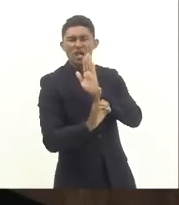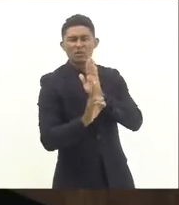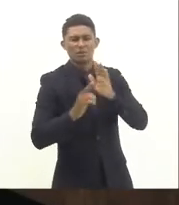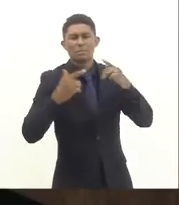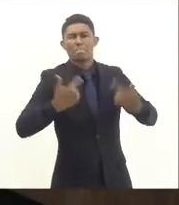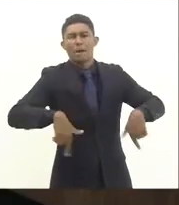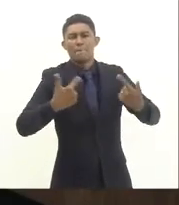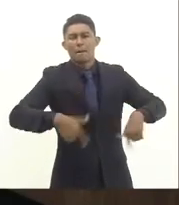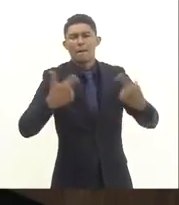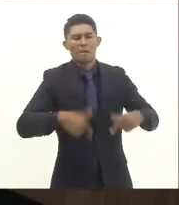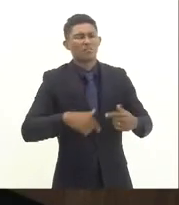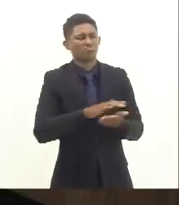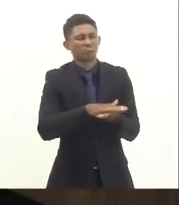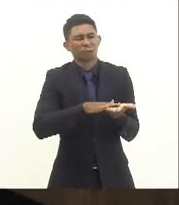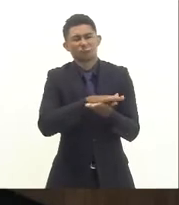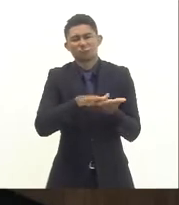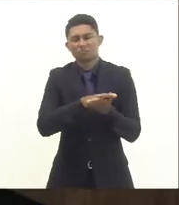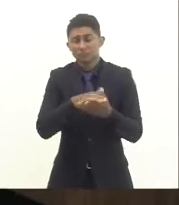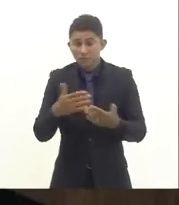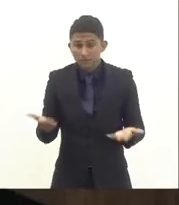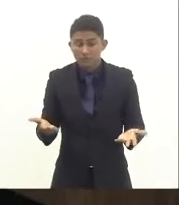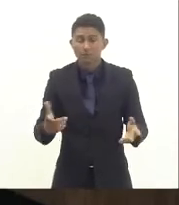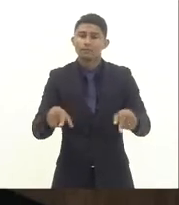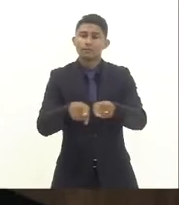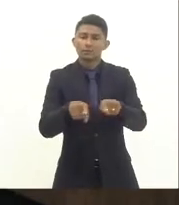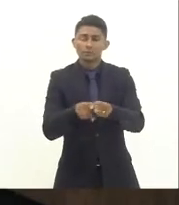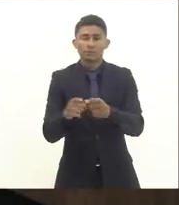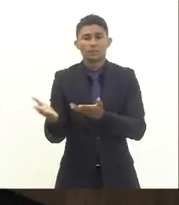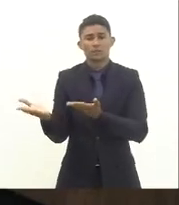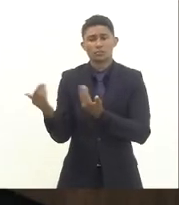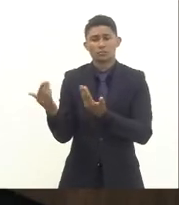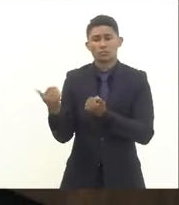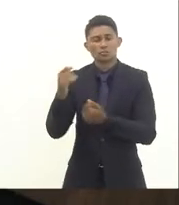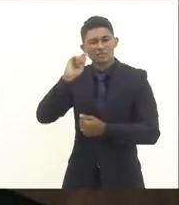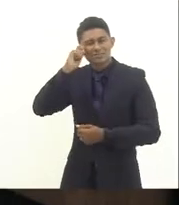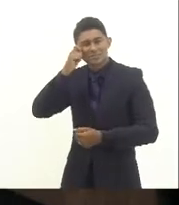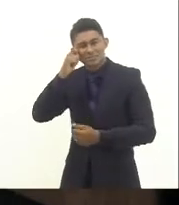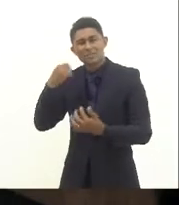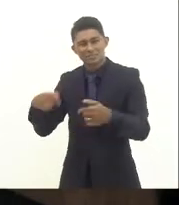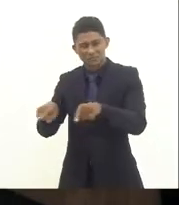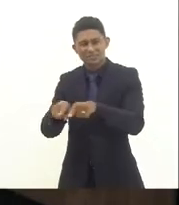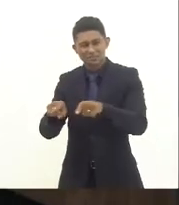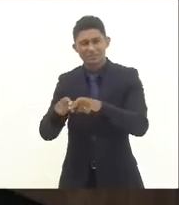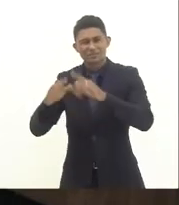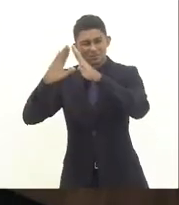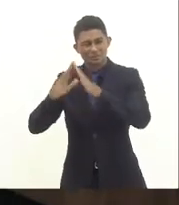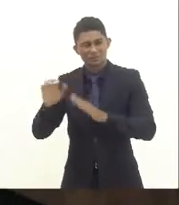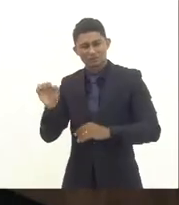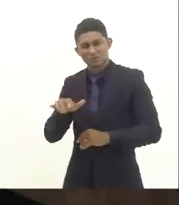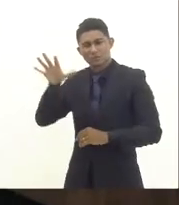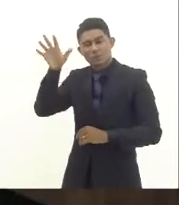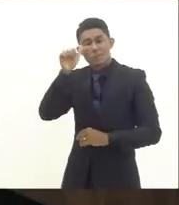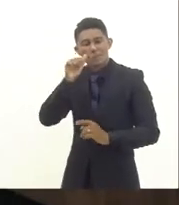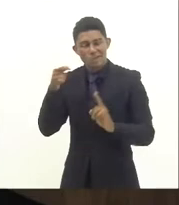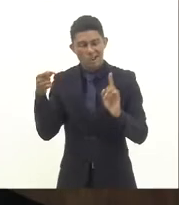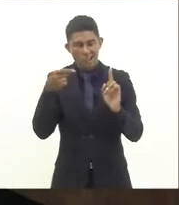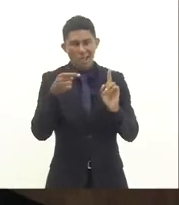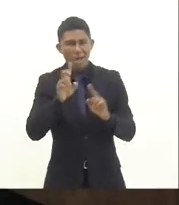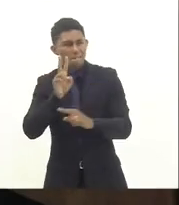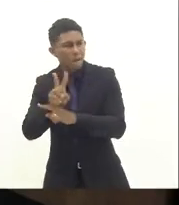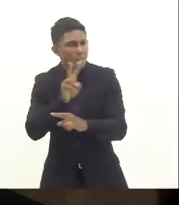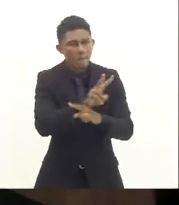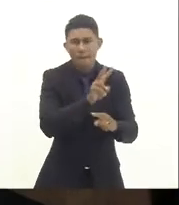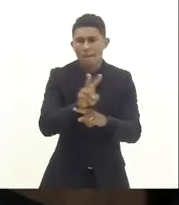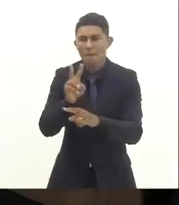próprias pessoas em cima a nossa juventude Negra e favelada que Benedita da Silva tanto defendeu a partir da Cidade de